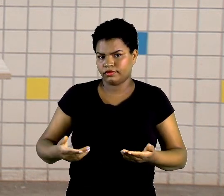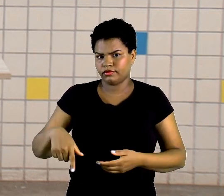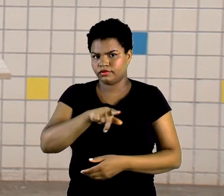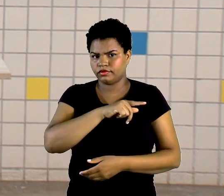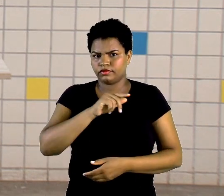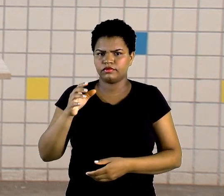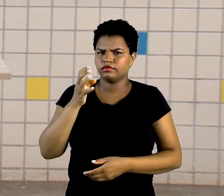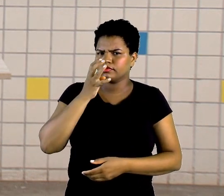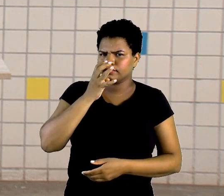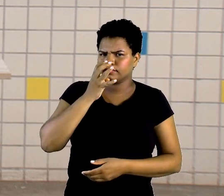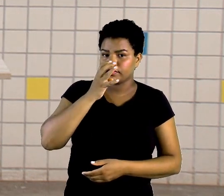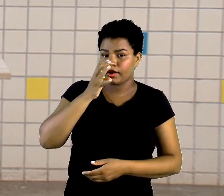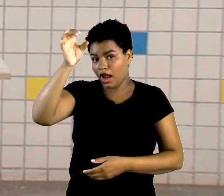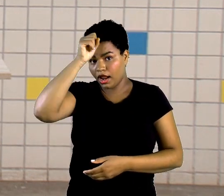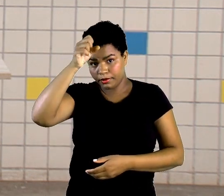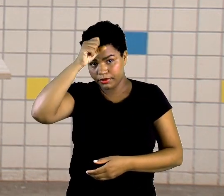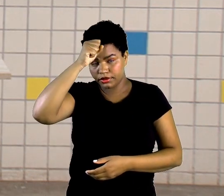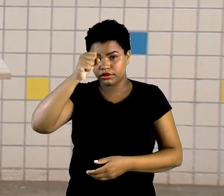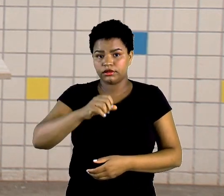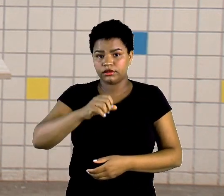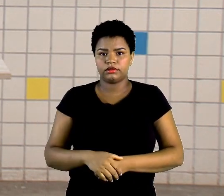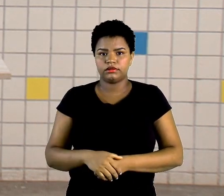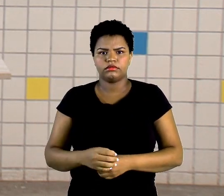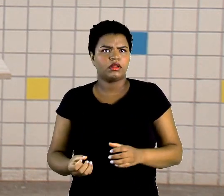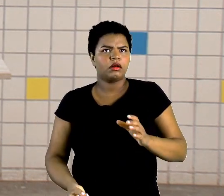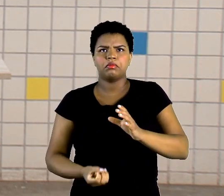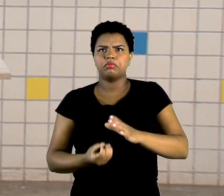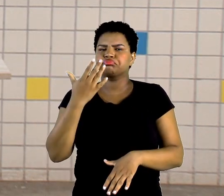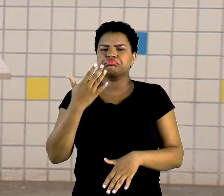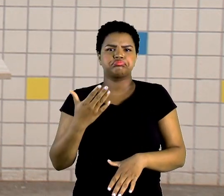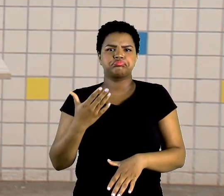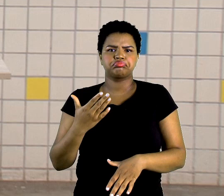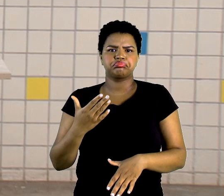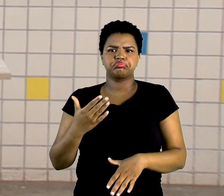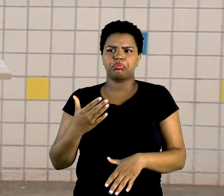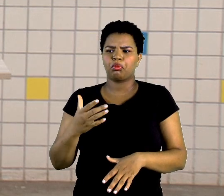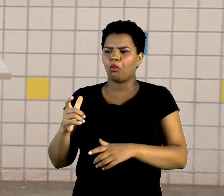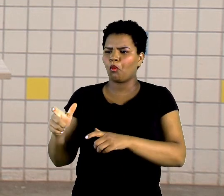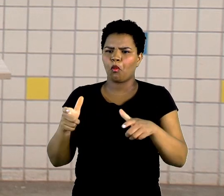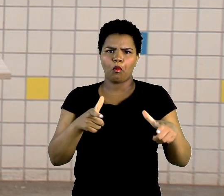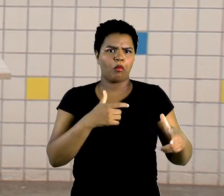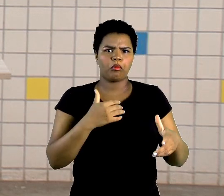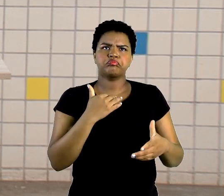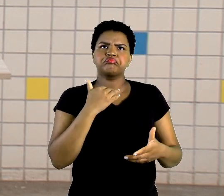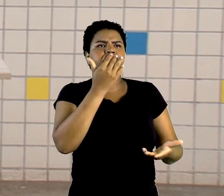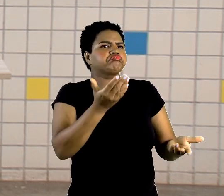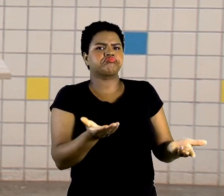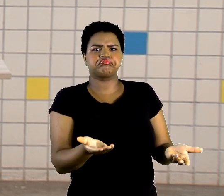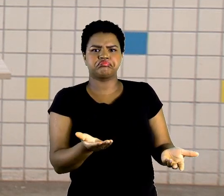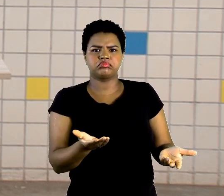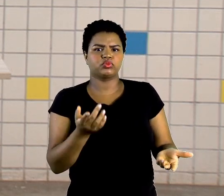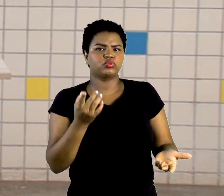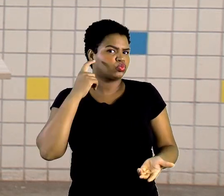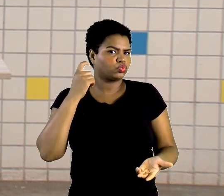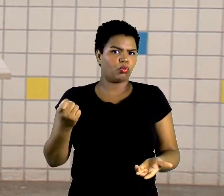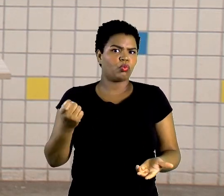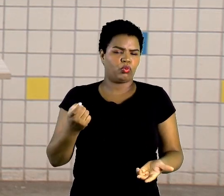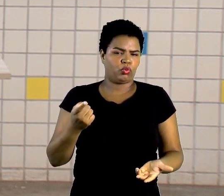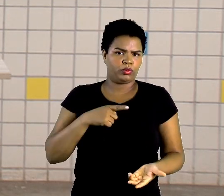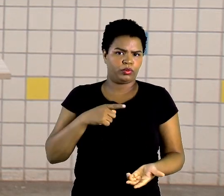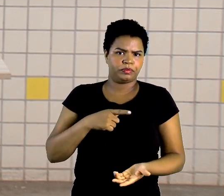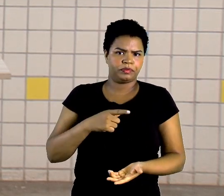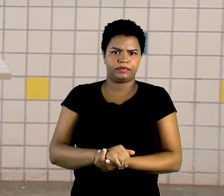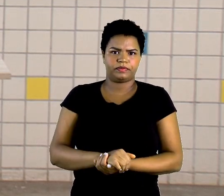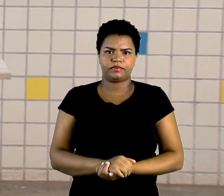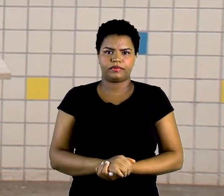observar e aprender que ele surge, do nada surge o som. Eu estou